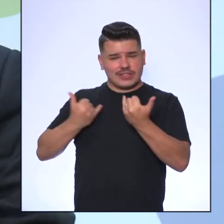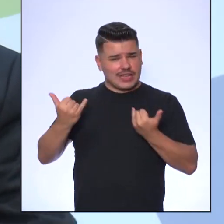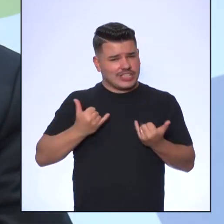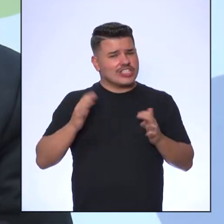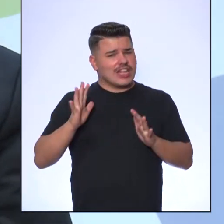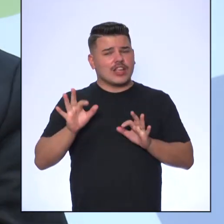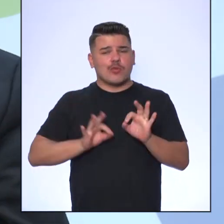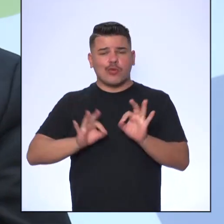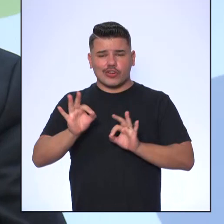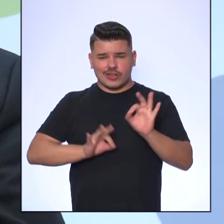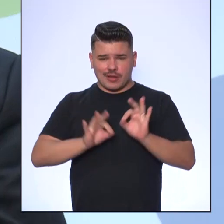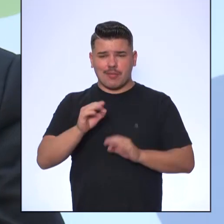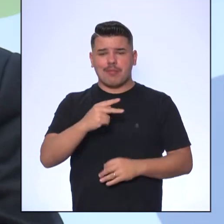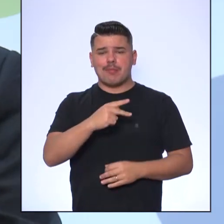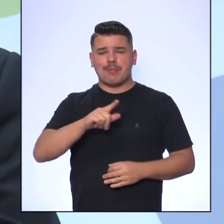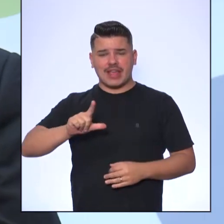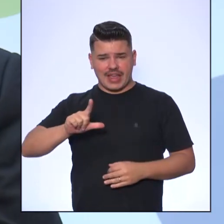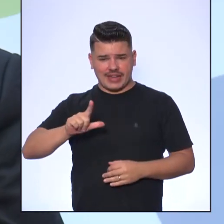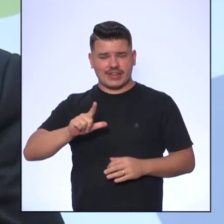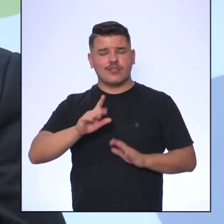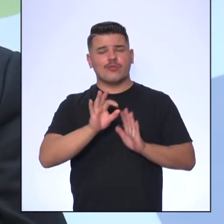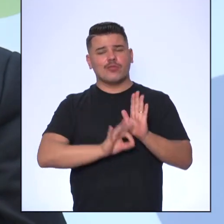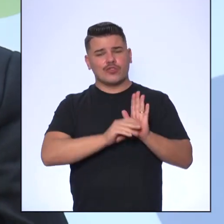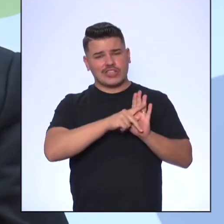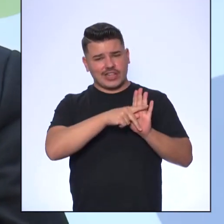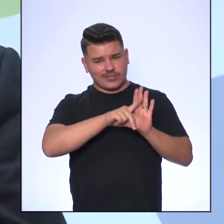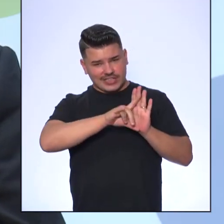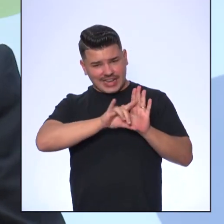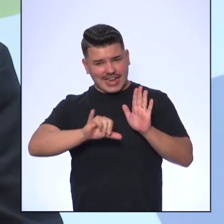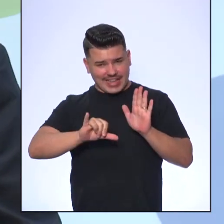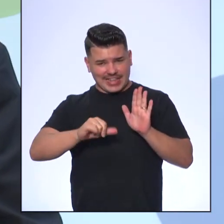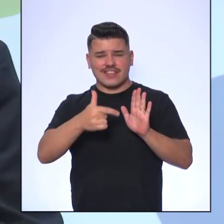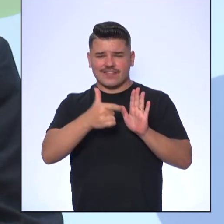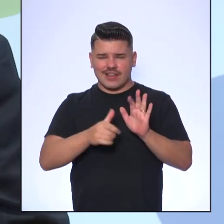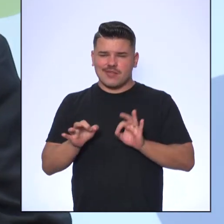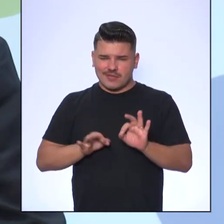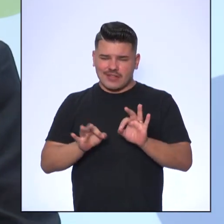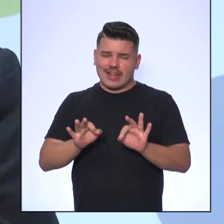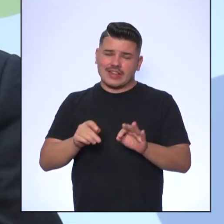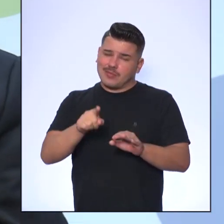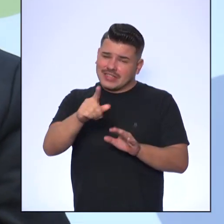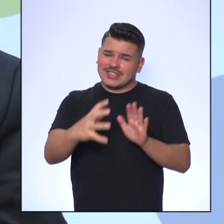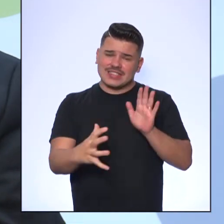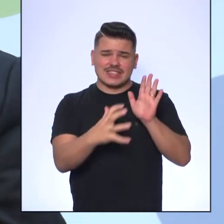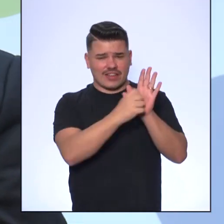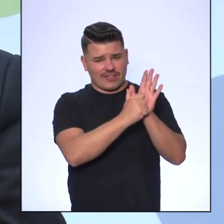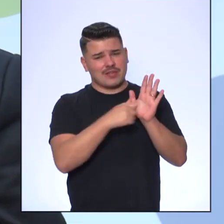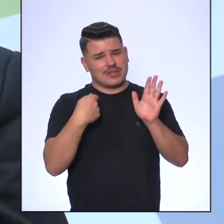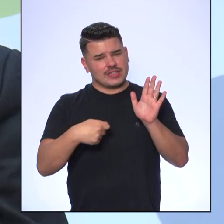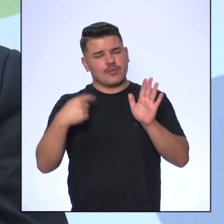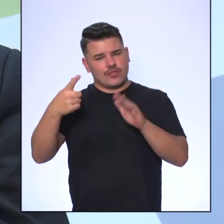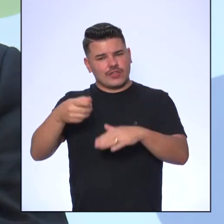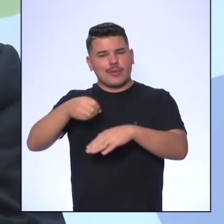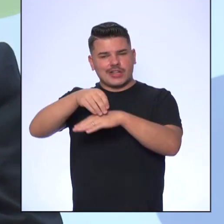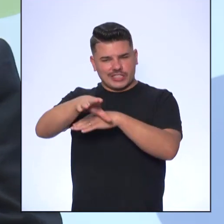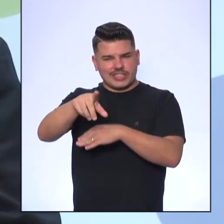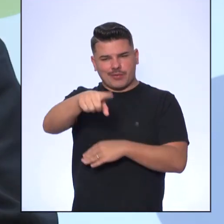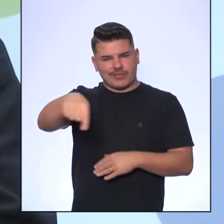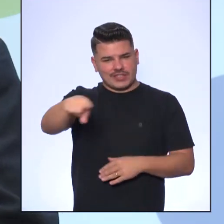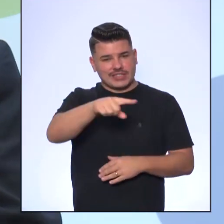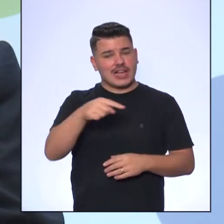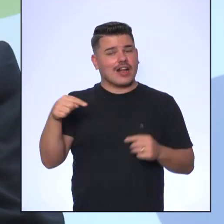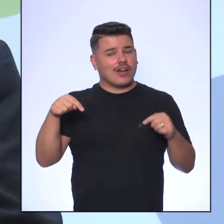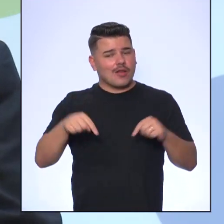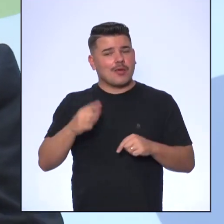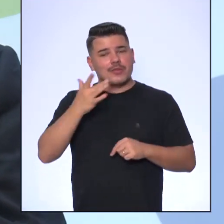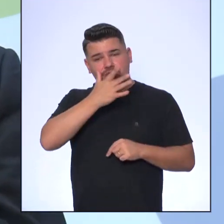isso, mas é super importante, de novo, que você se inscreva. Eu vou passar já aqui dando dicas sobre inscrição no Enem, mas eu estou aqui com uma pessoa